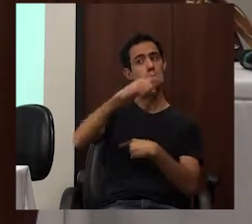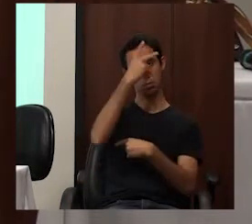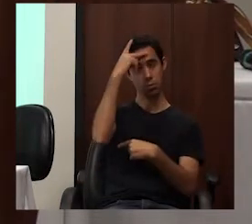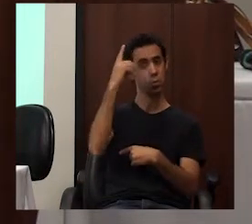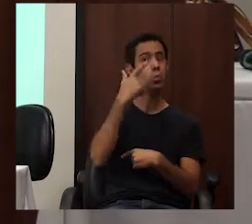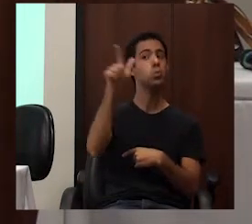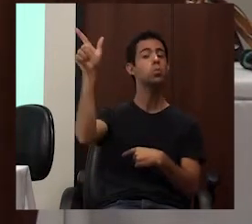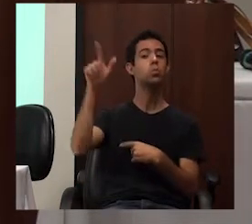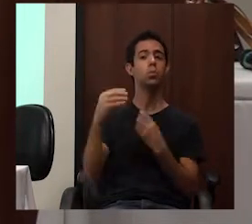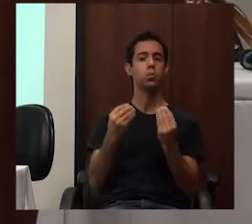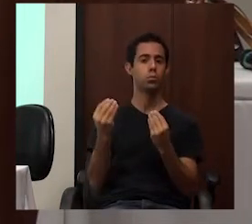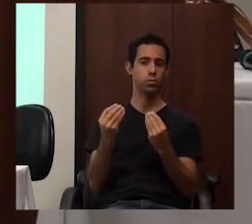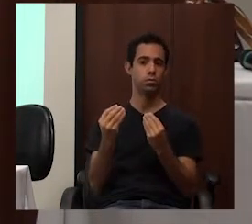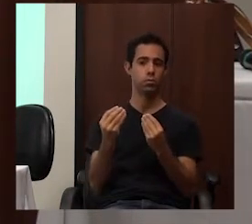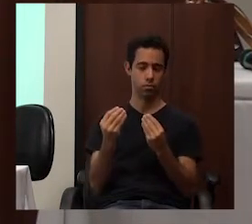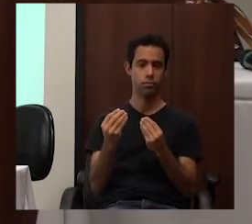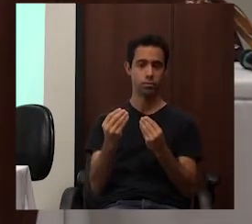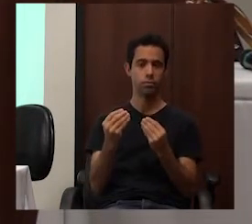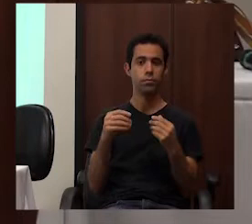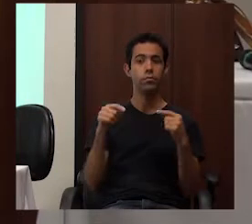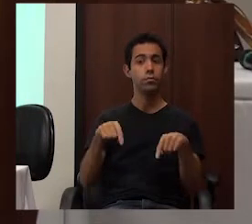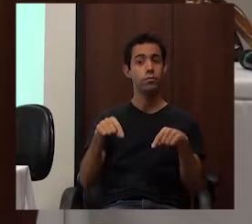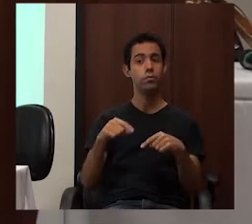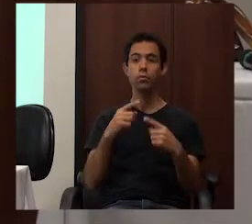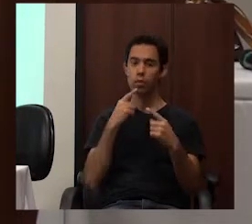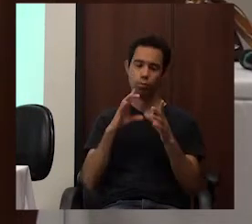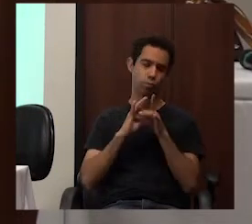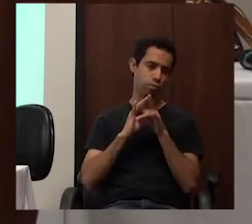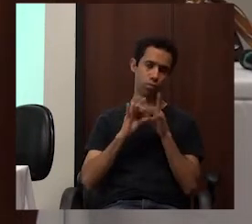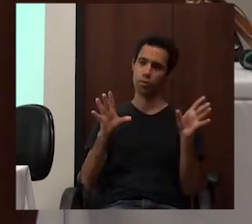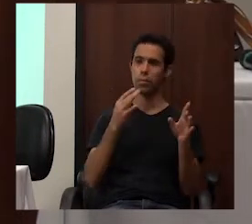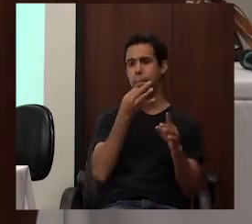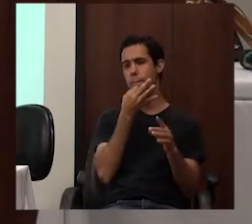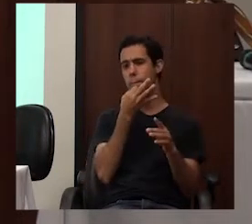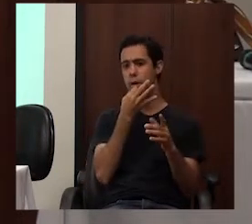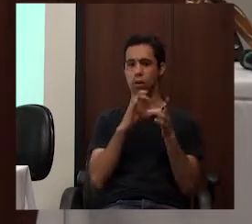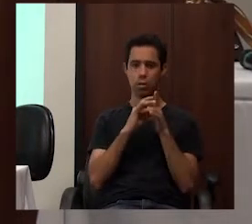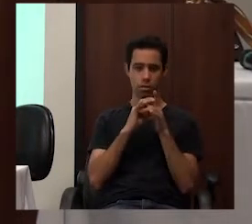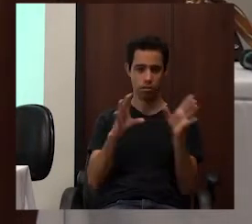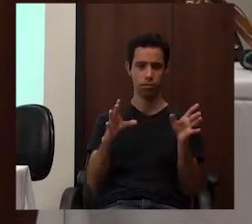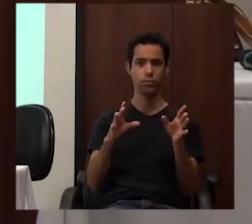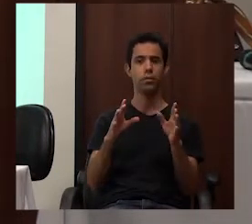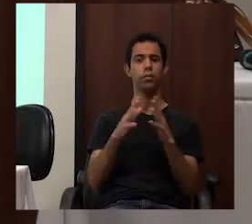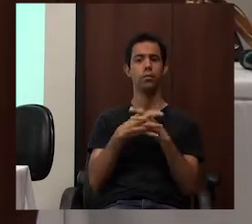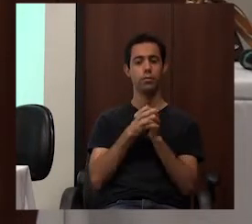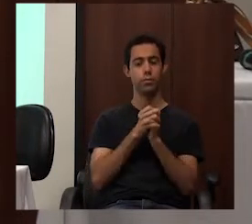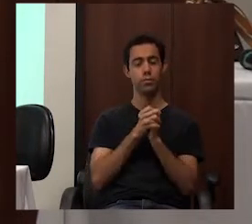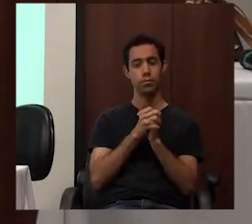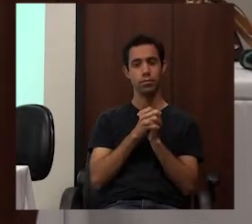com deficiência tenham o direito de expressar livremente sua opinião sobre todos os assuntos que lhe disserem